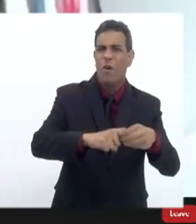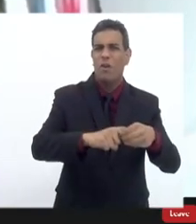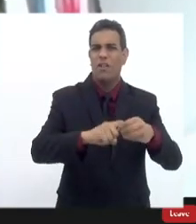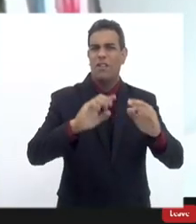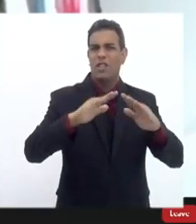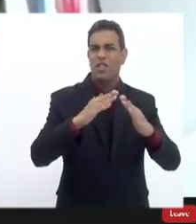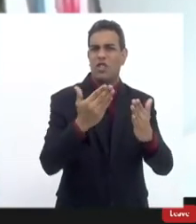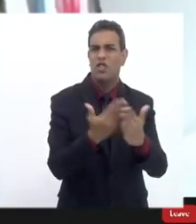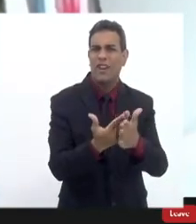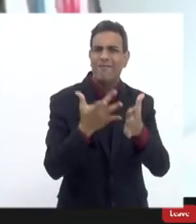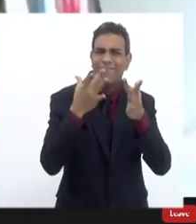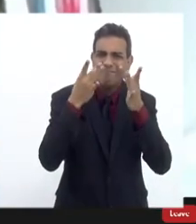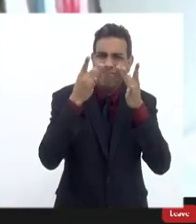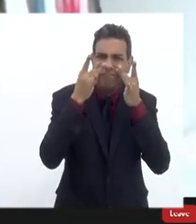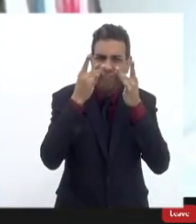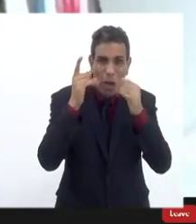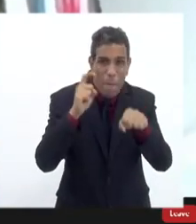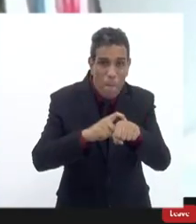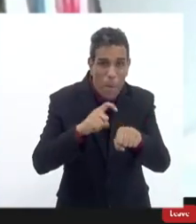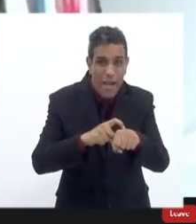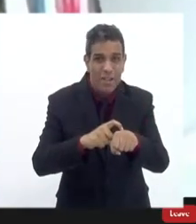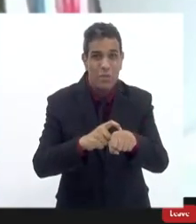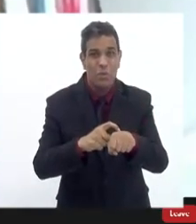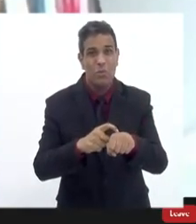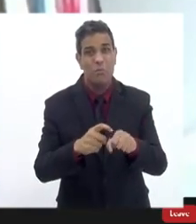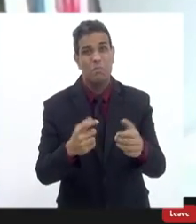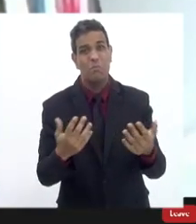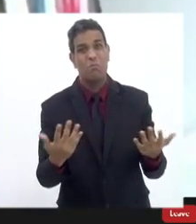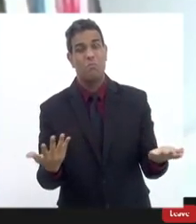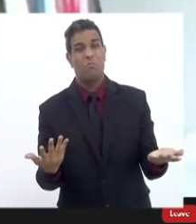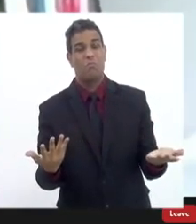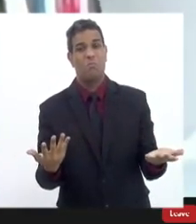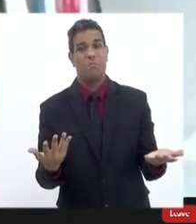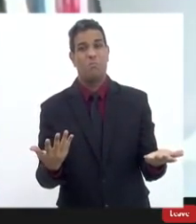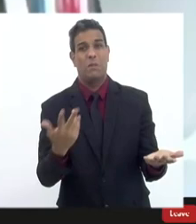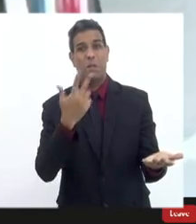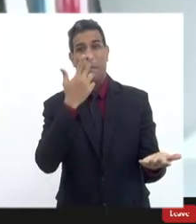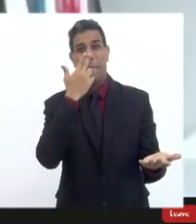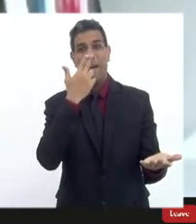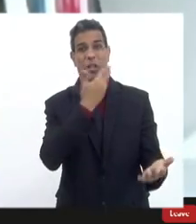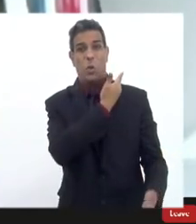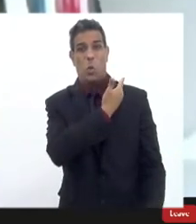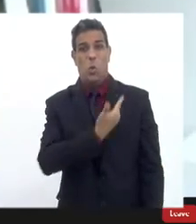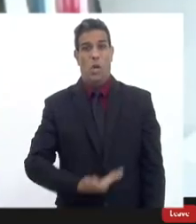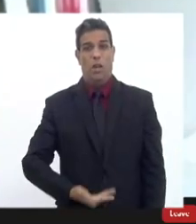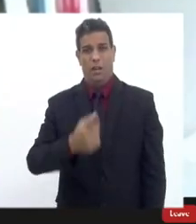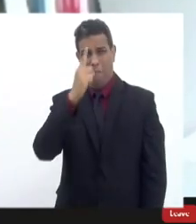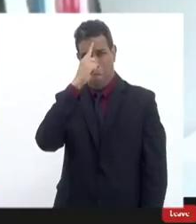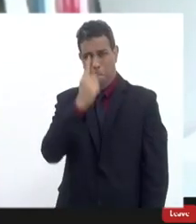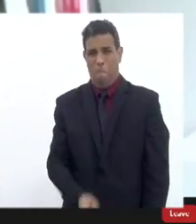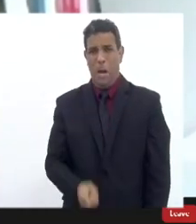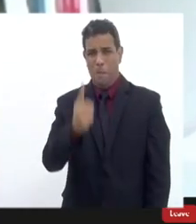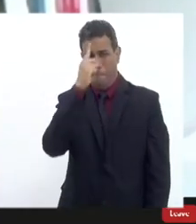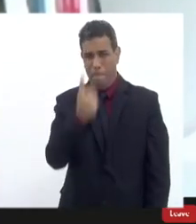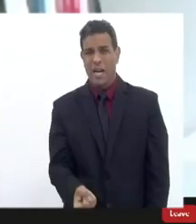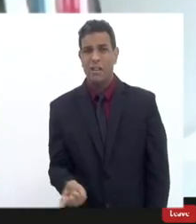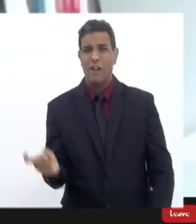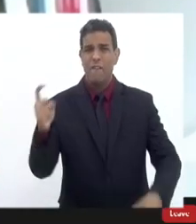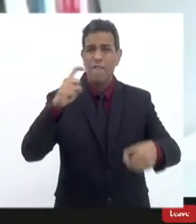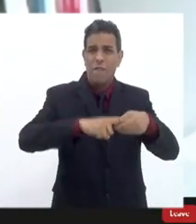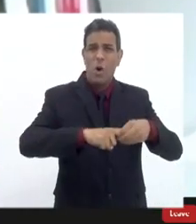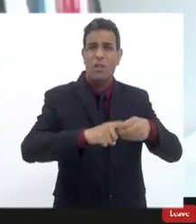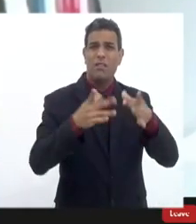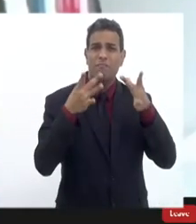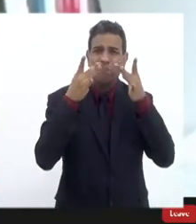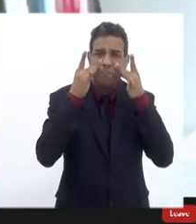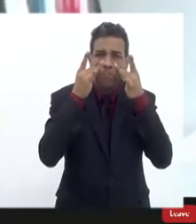esse autoritarismo que está vindo do governo, da União, né?